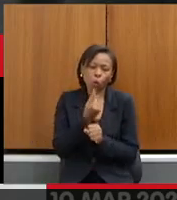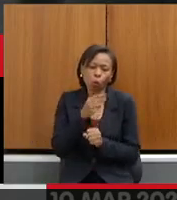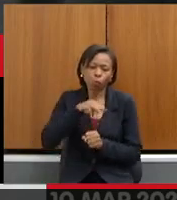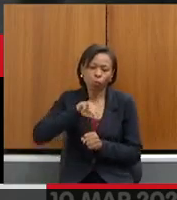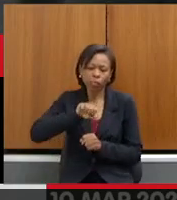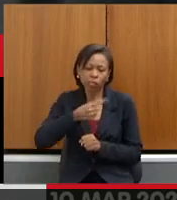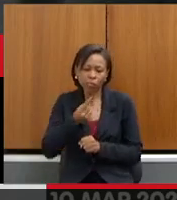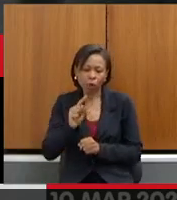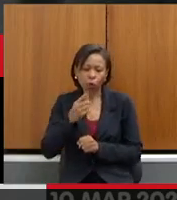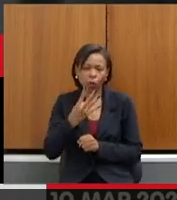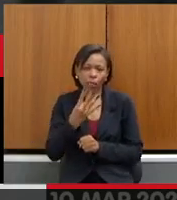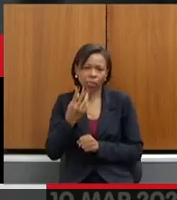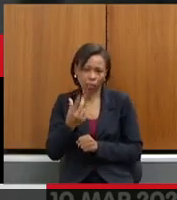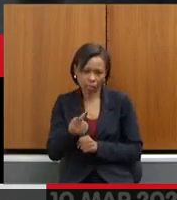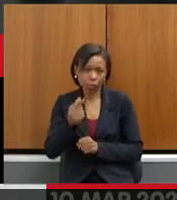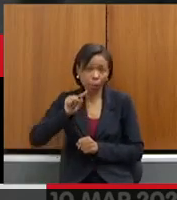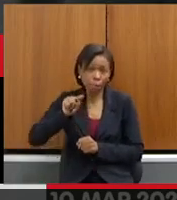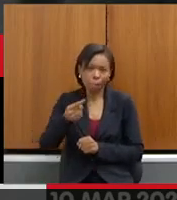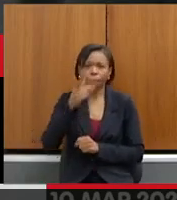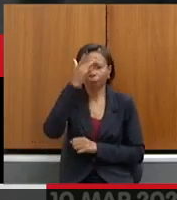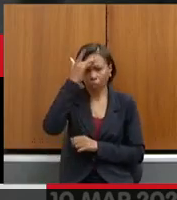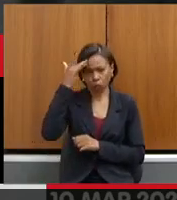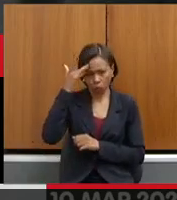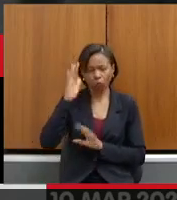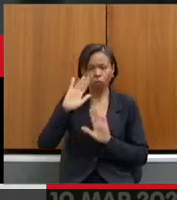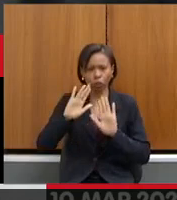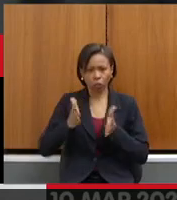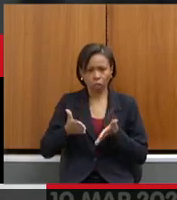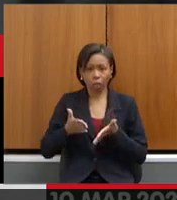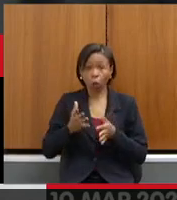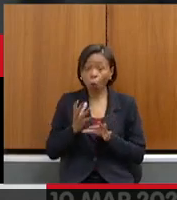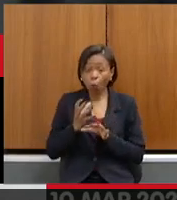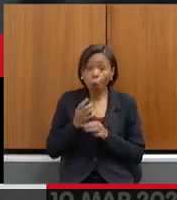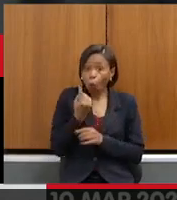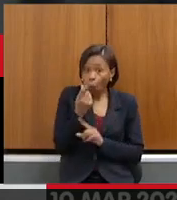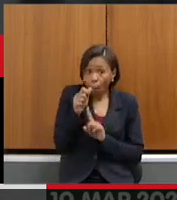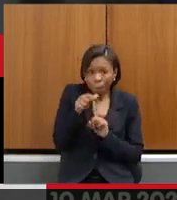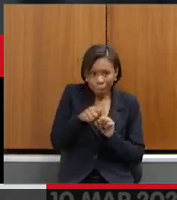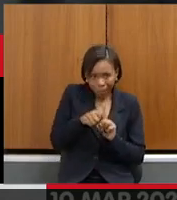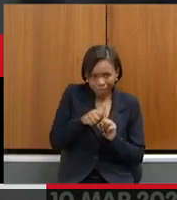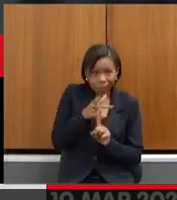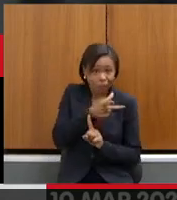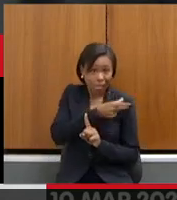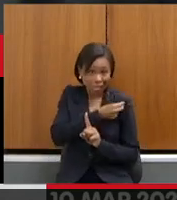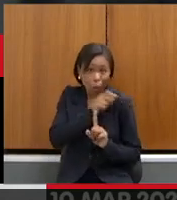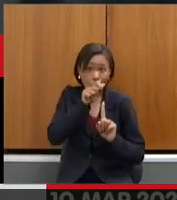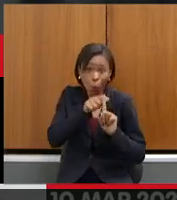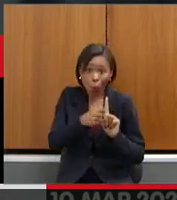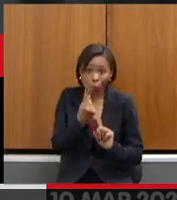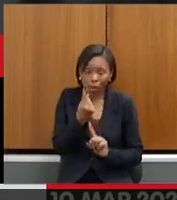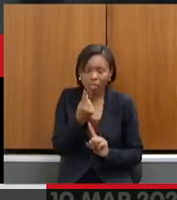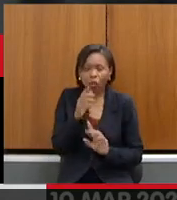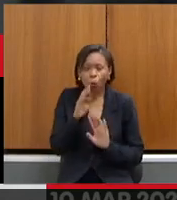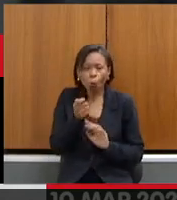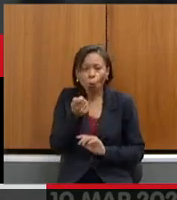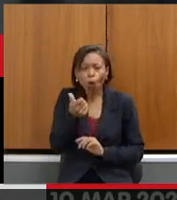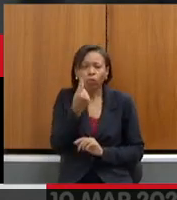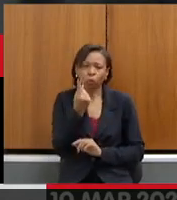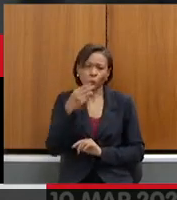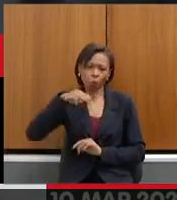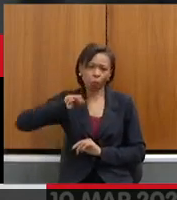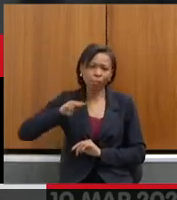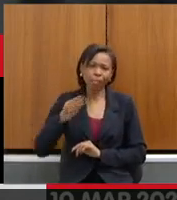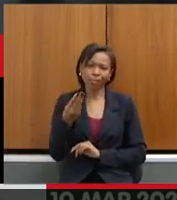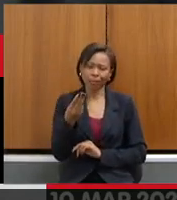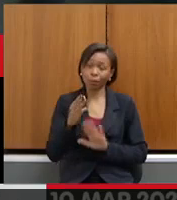nós estamos já com um mês de vacinação chegando em 1 milhão o que que eu quero dizer com isso que lá na ponta não é tão simples assim